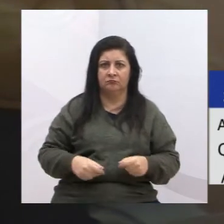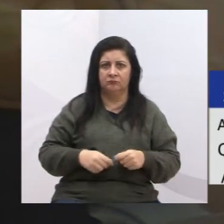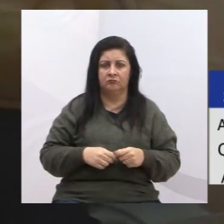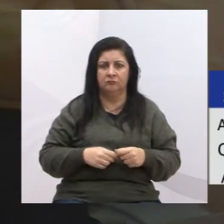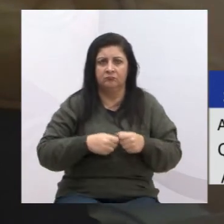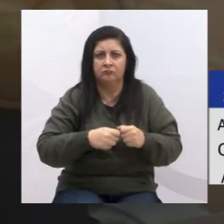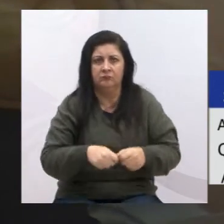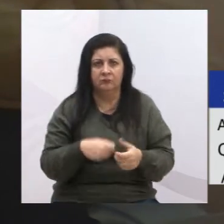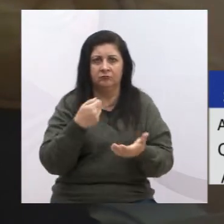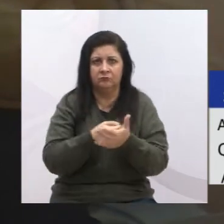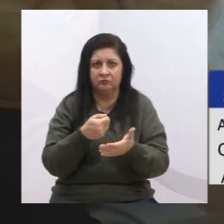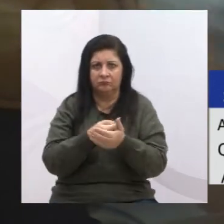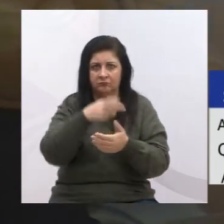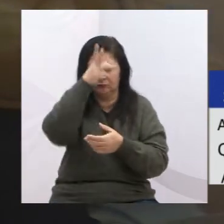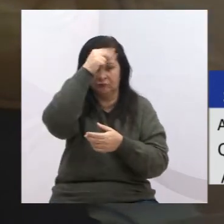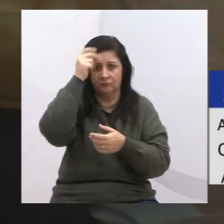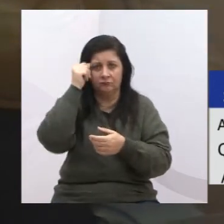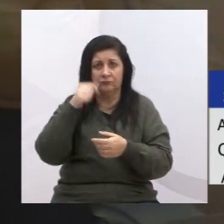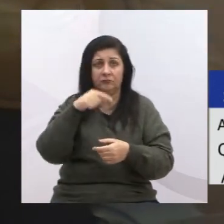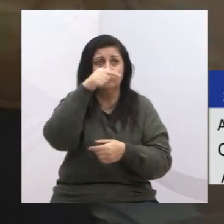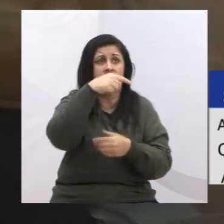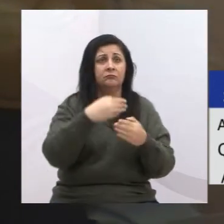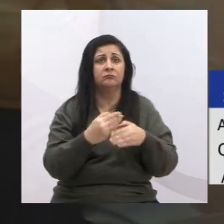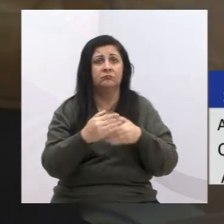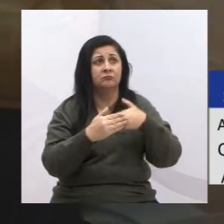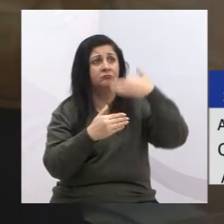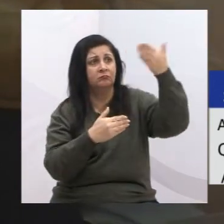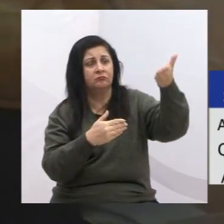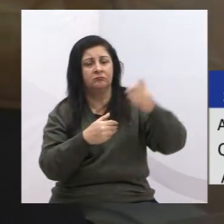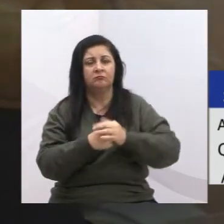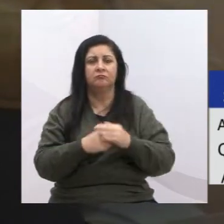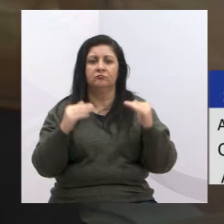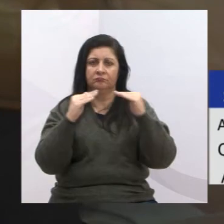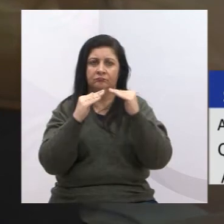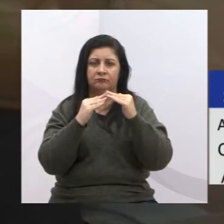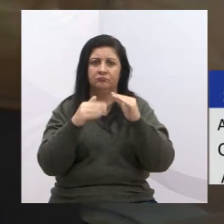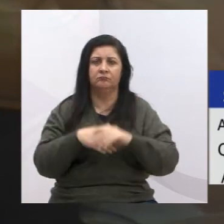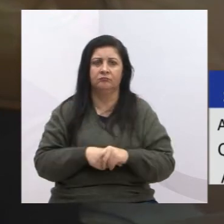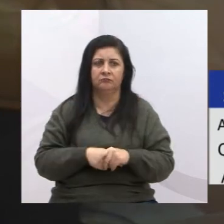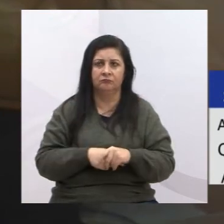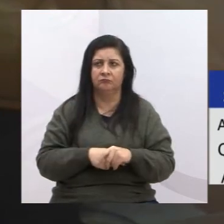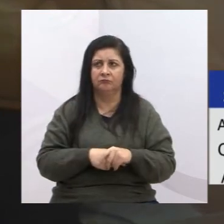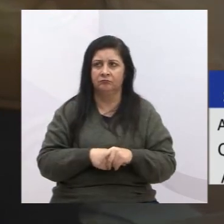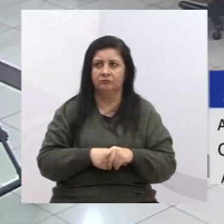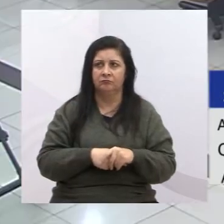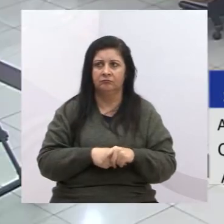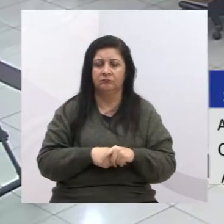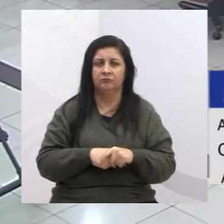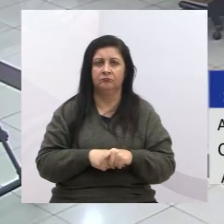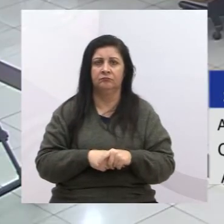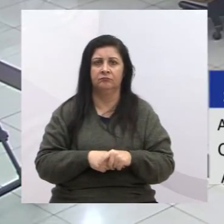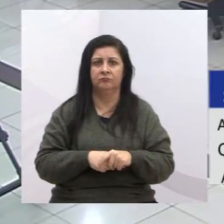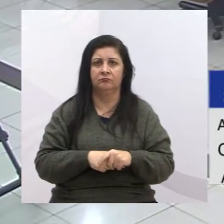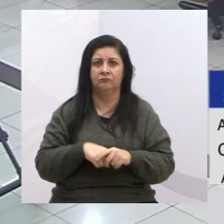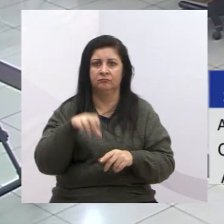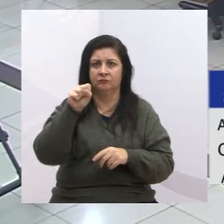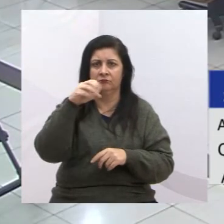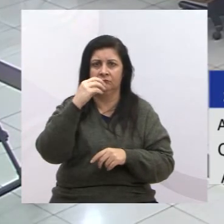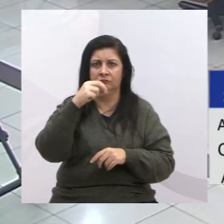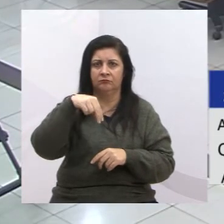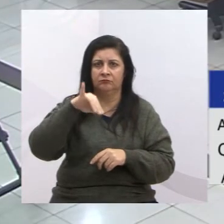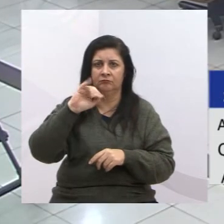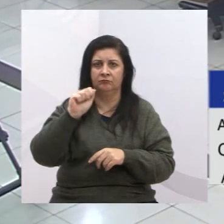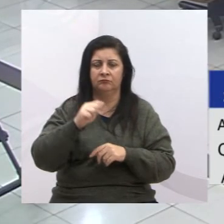para cobrar do executivo. Aqui na nossa cara, aqui, ó. Mas meu voto é favorável. Como vota a vereadora Sônia